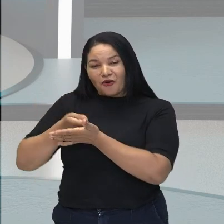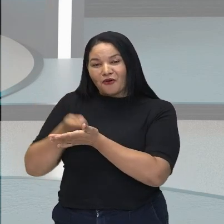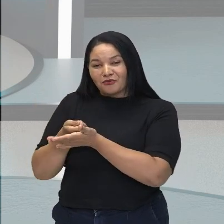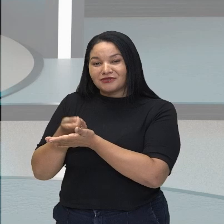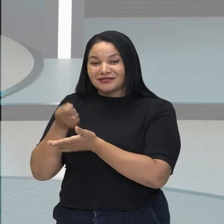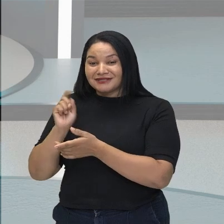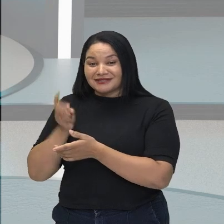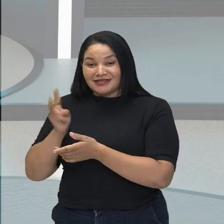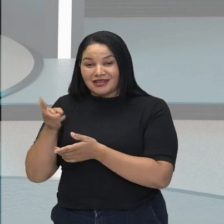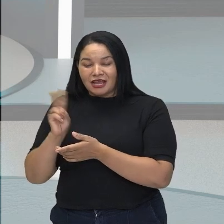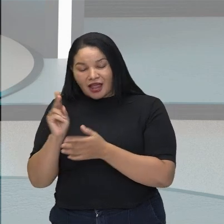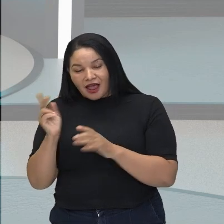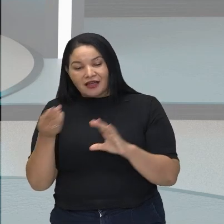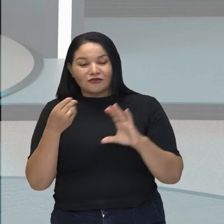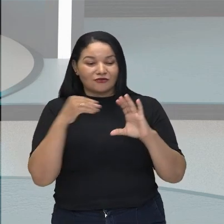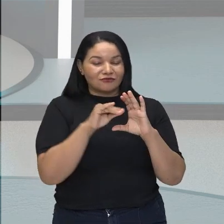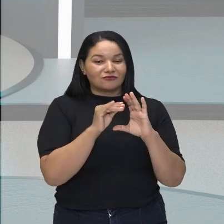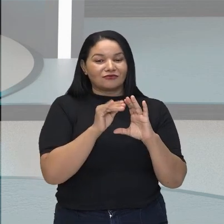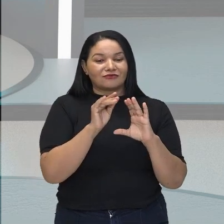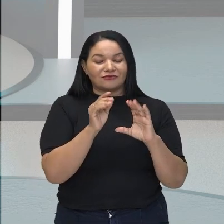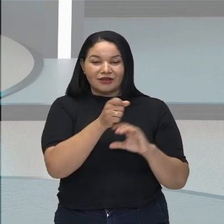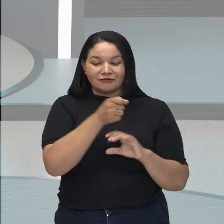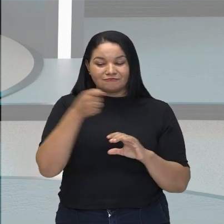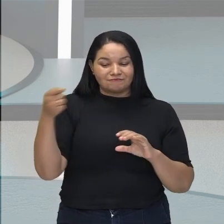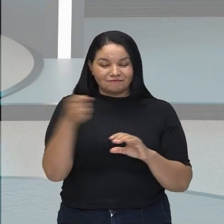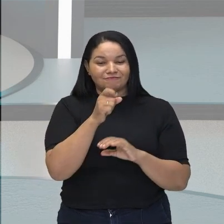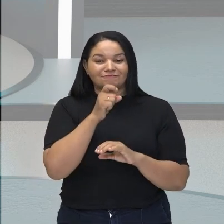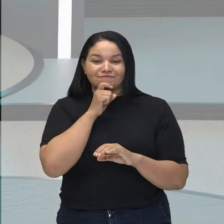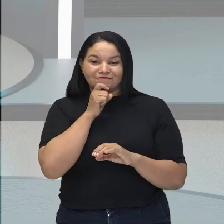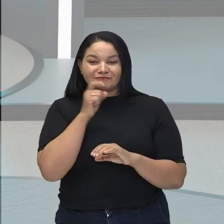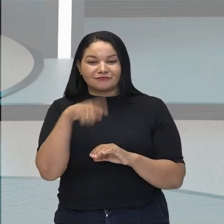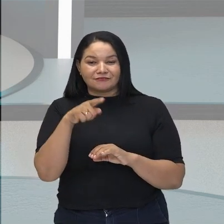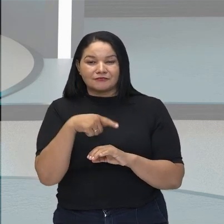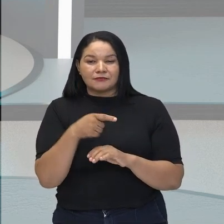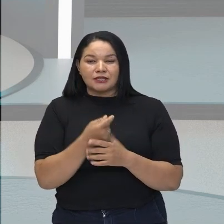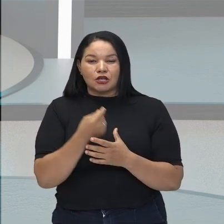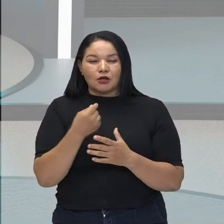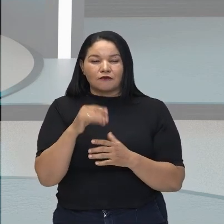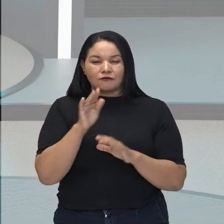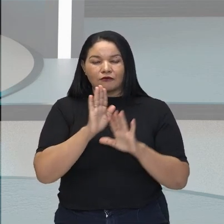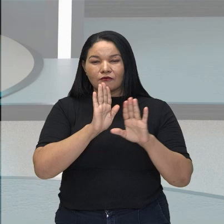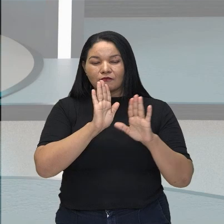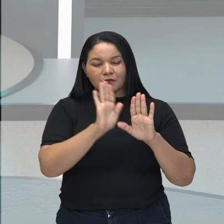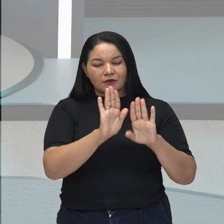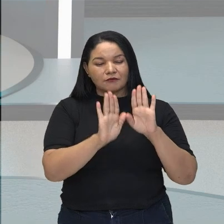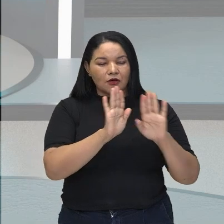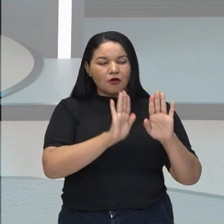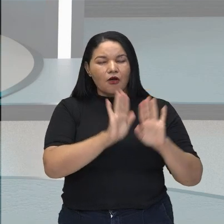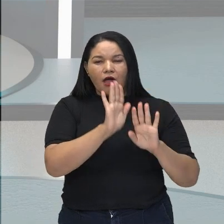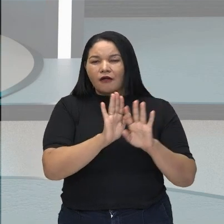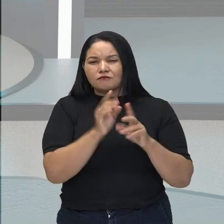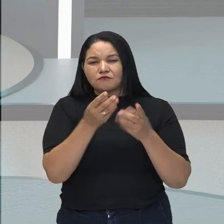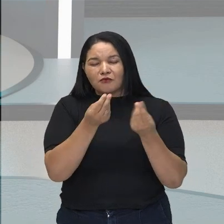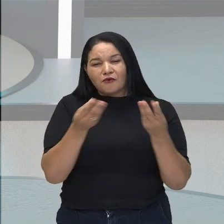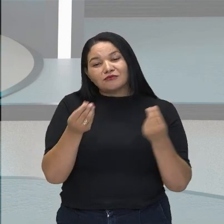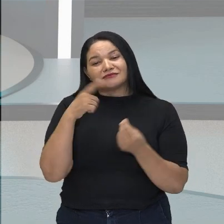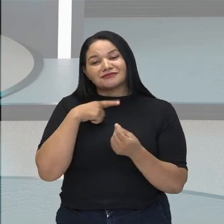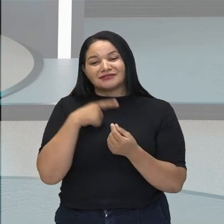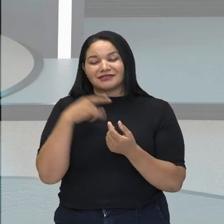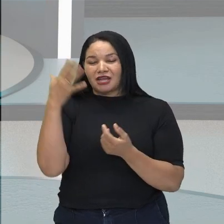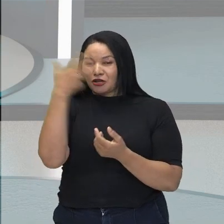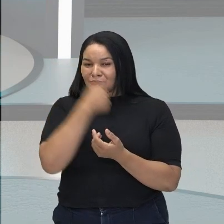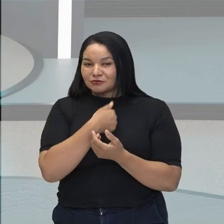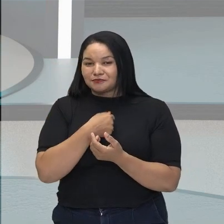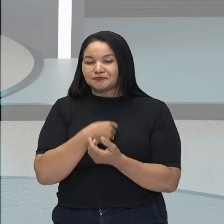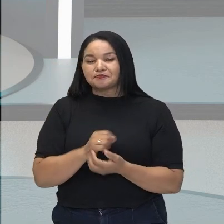sua nebeira. Então, é sempre aí uma recordação, para se lembrar com carinho daquele momento.